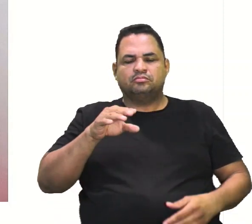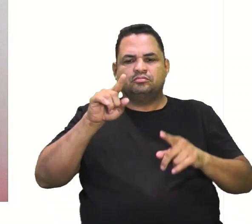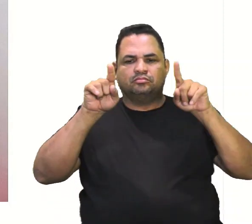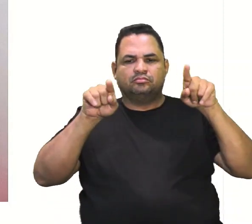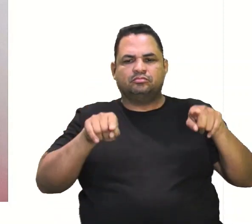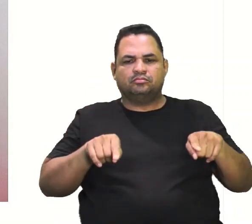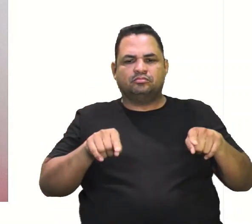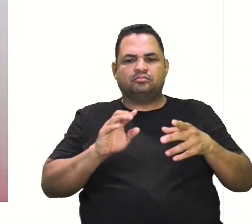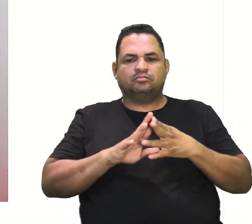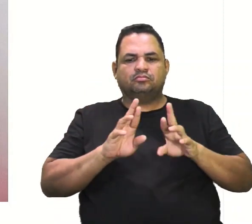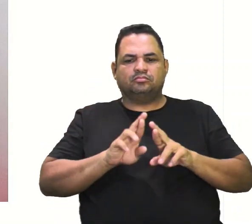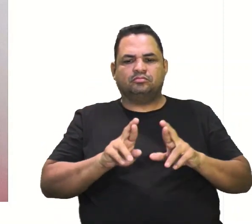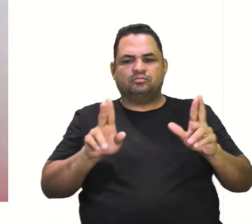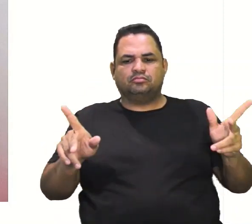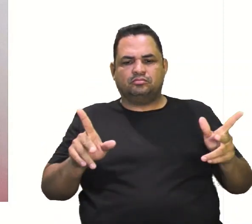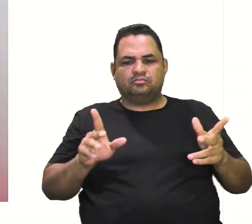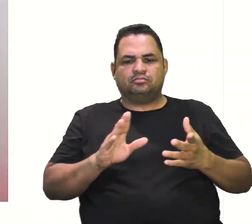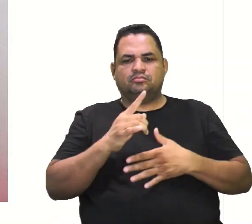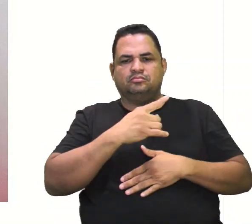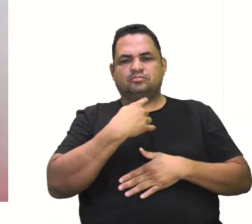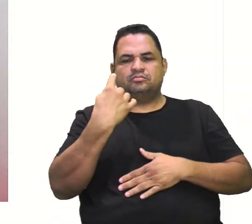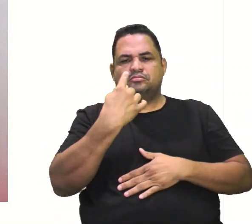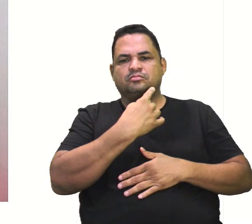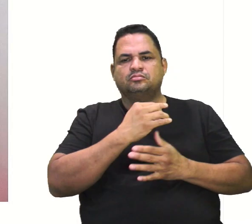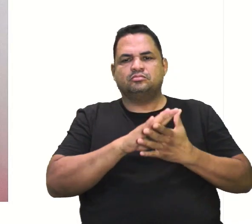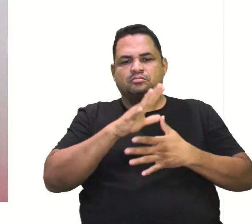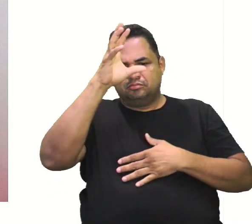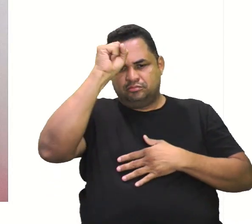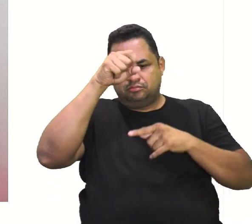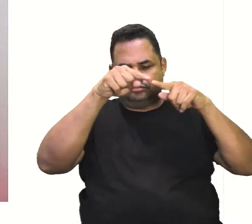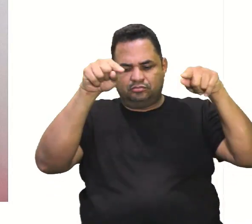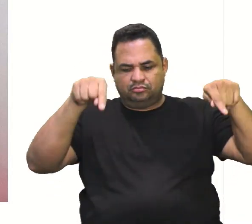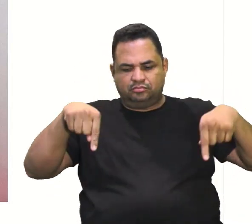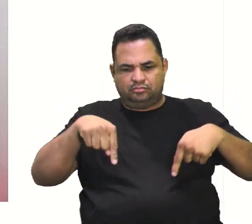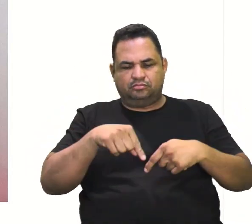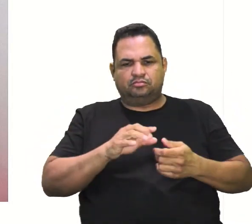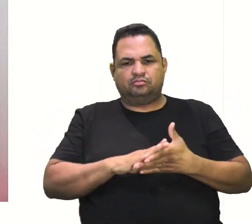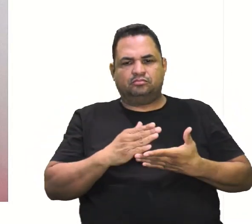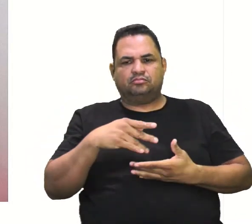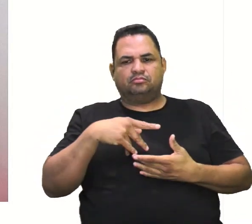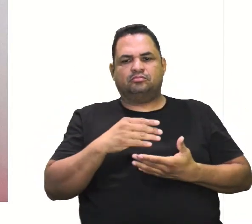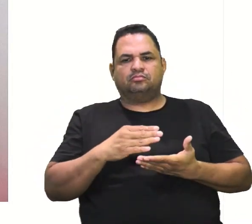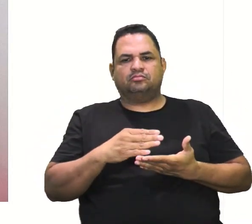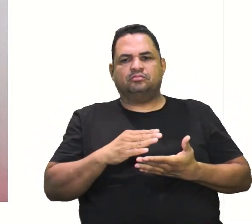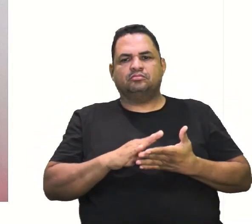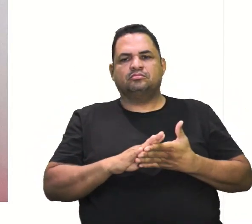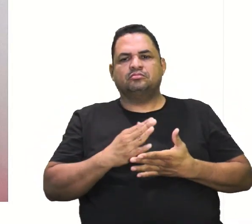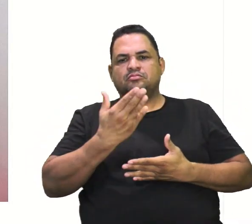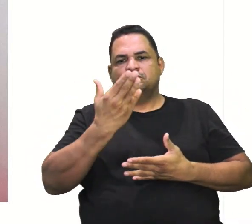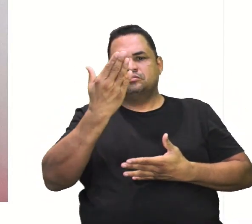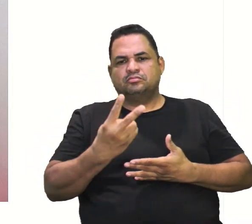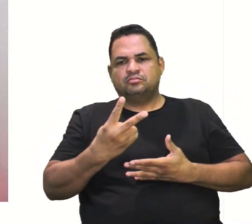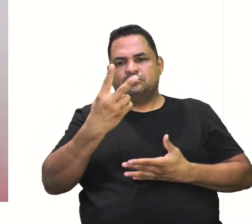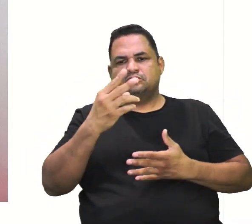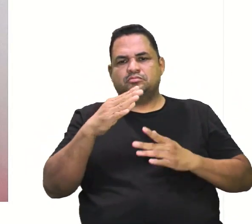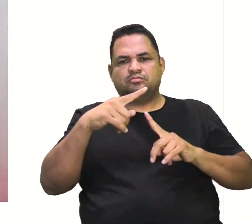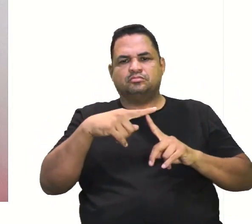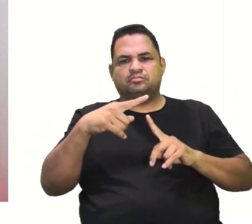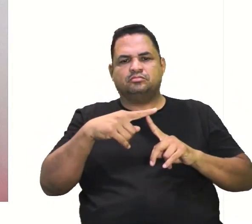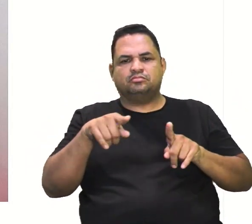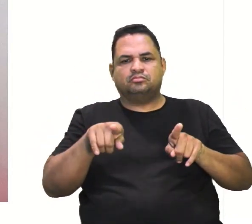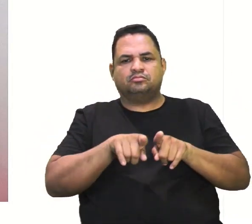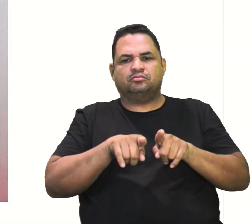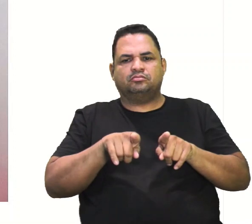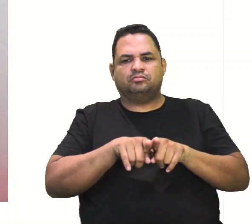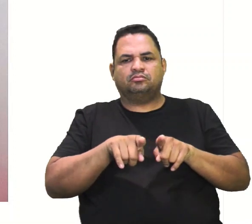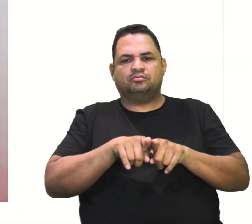matrizes, mas de maneira diferente, tá? Da que nós aprendemos na sala. E aí ele faz, né, traz a geral e a reduzida, né? E